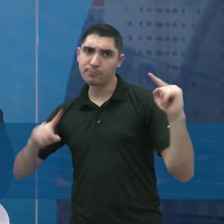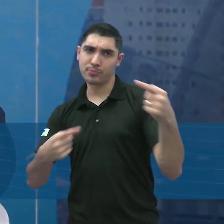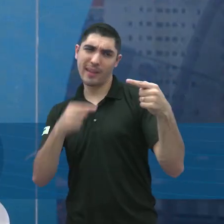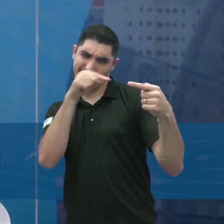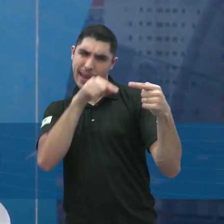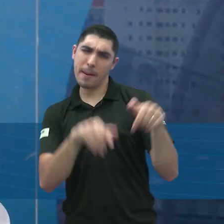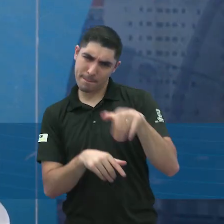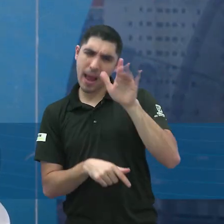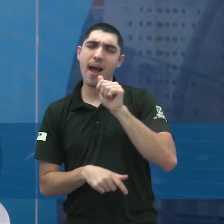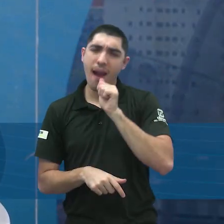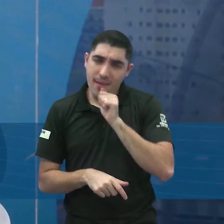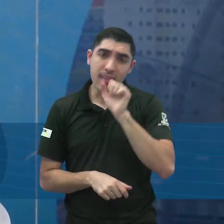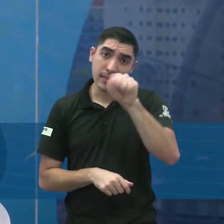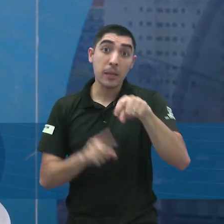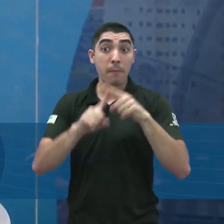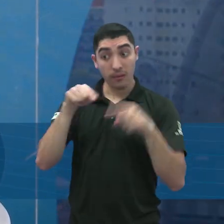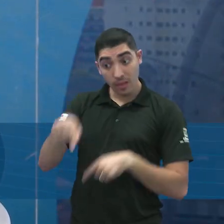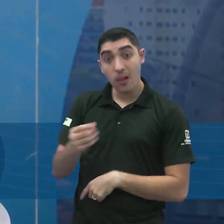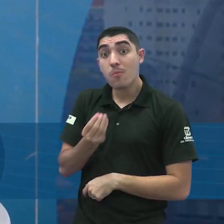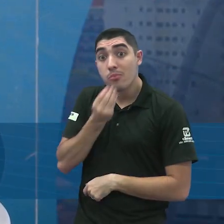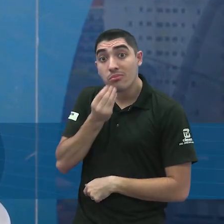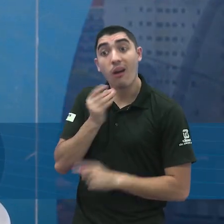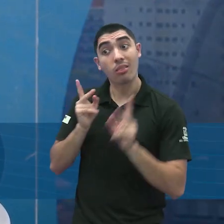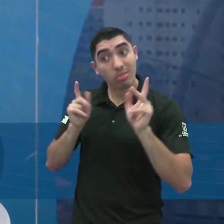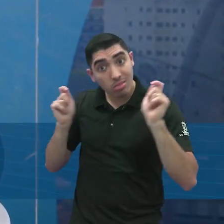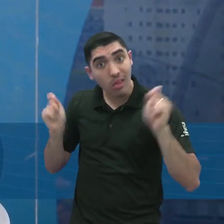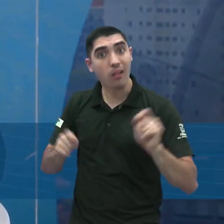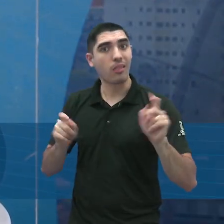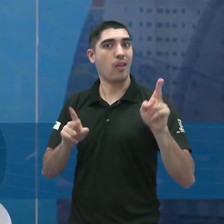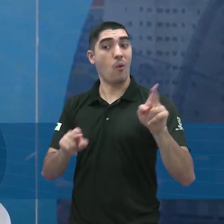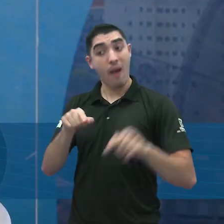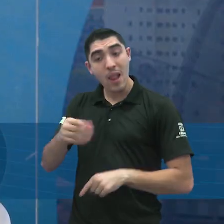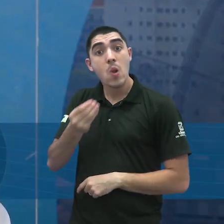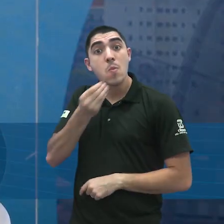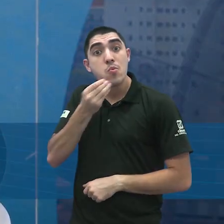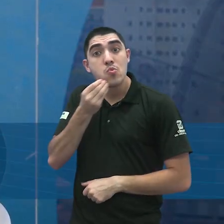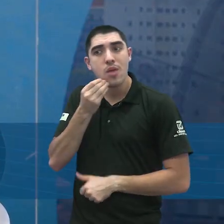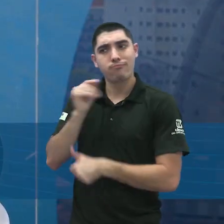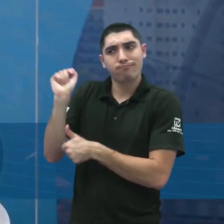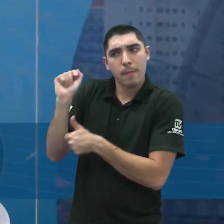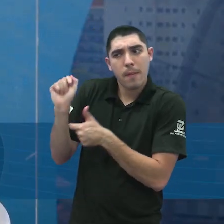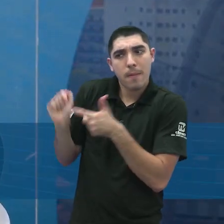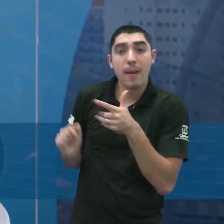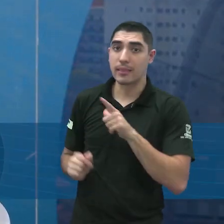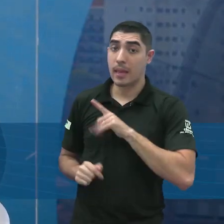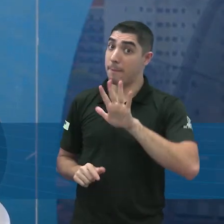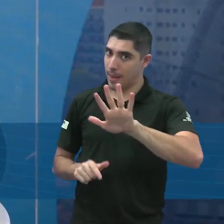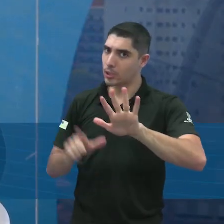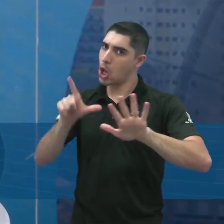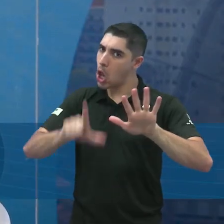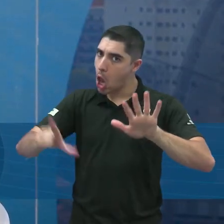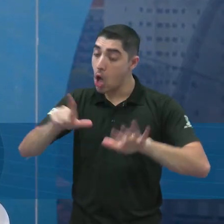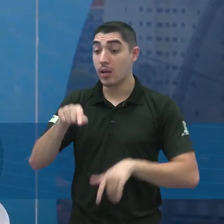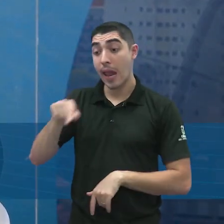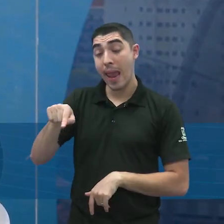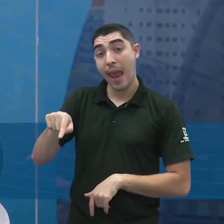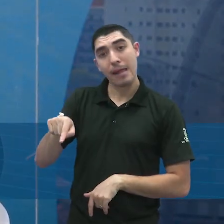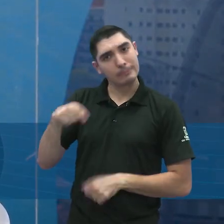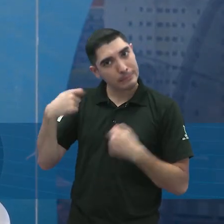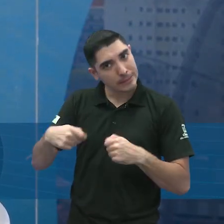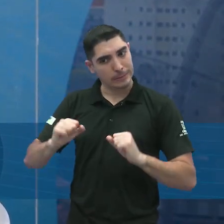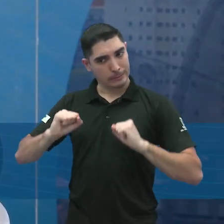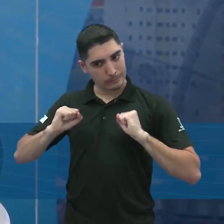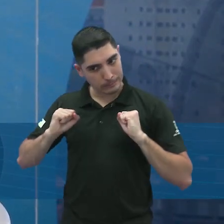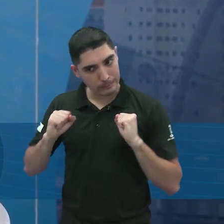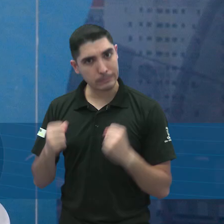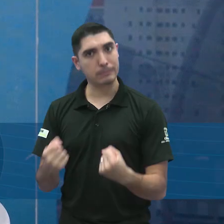e aí eu acredito que isso aí tem feito com que surjam novas oportunidades, mas obviamente que isso vai depender muito de